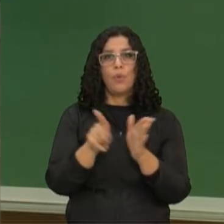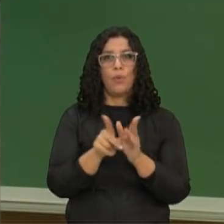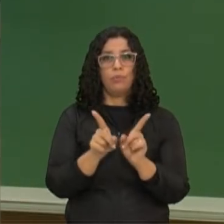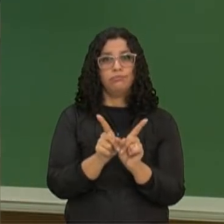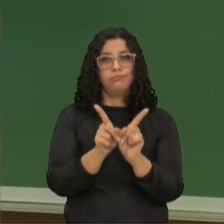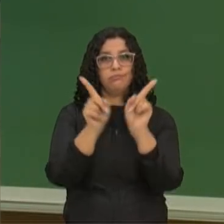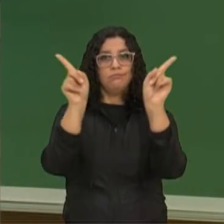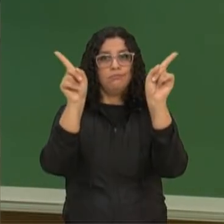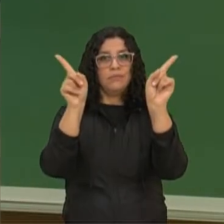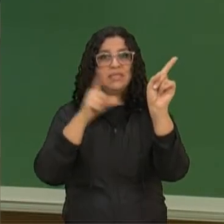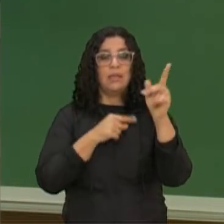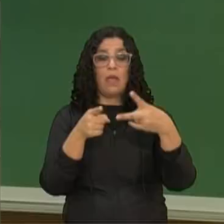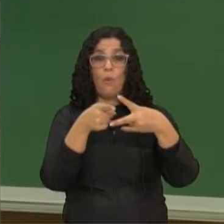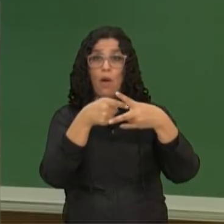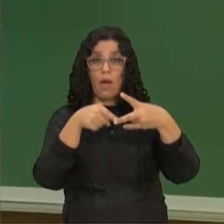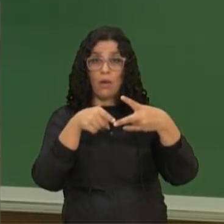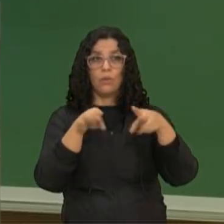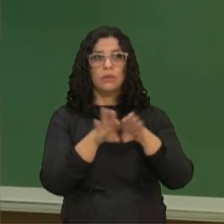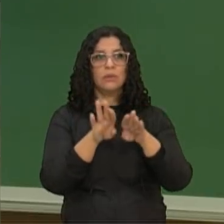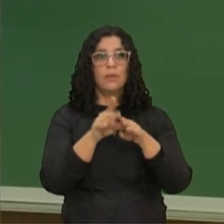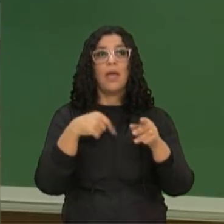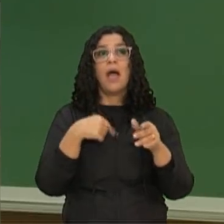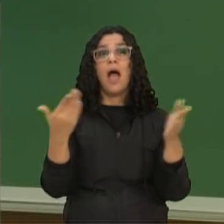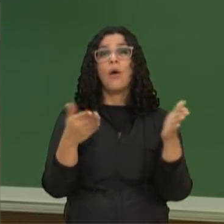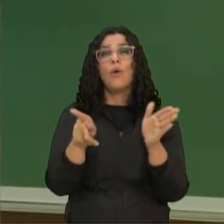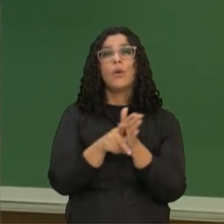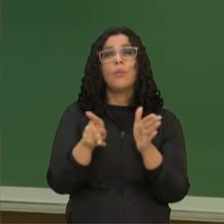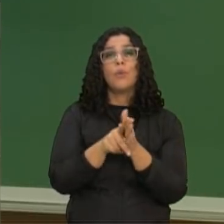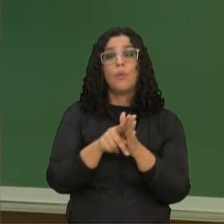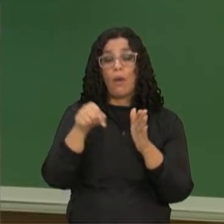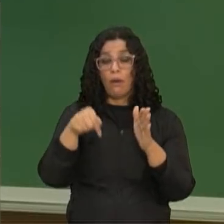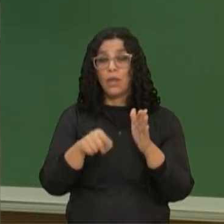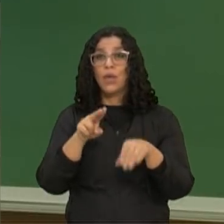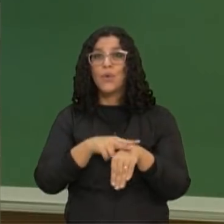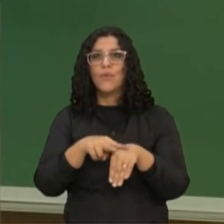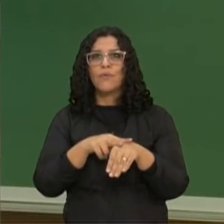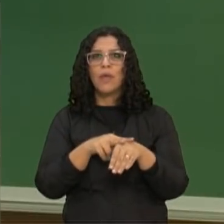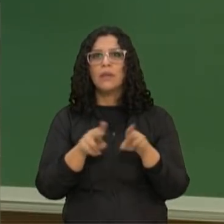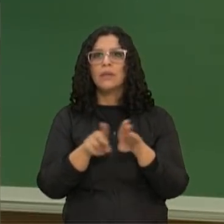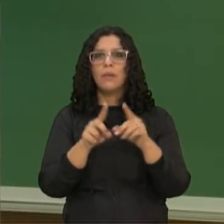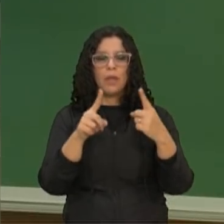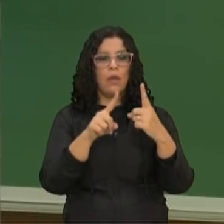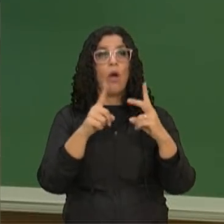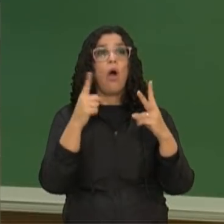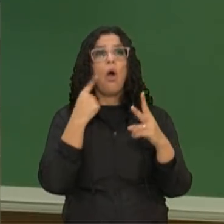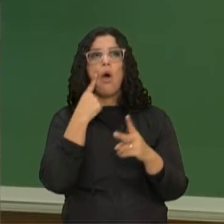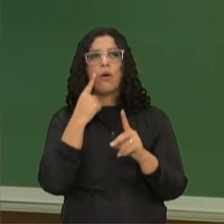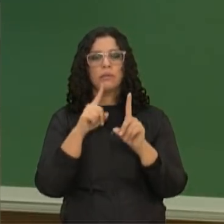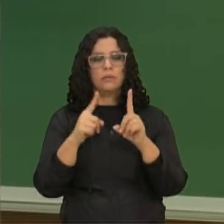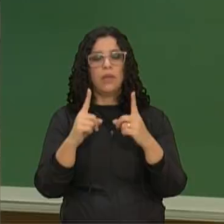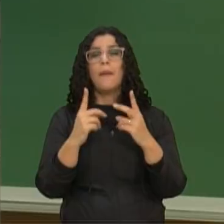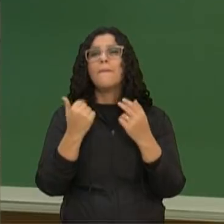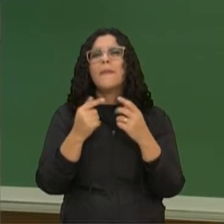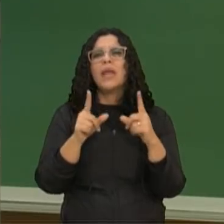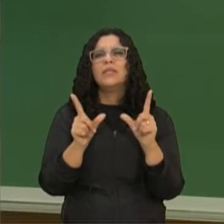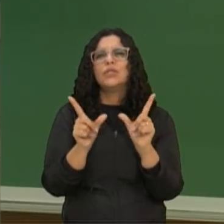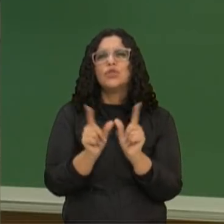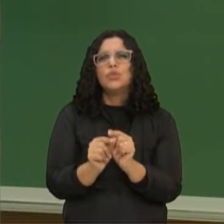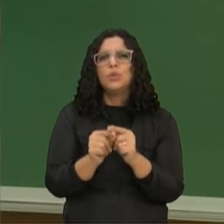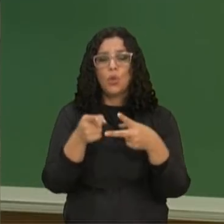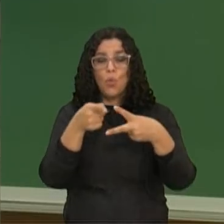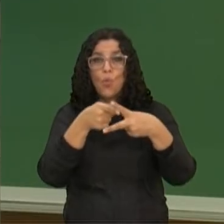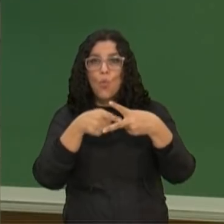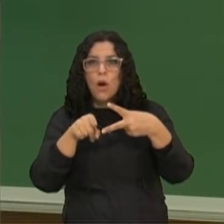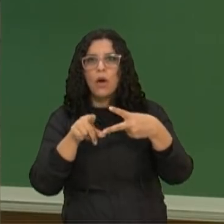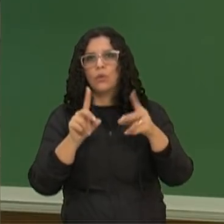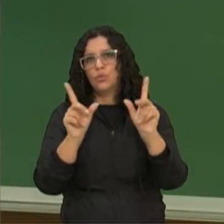grande. Quando ele passa para o meio 2, perceba que reduziu esse ângulo. Você tem que esse feixe luminoso ou esse raio